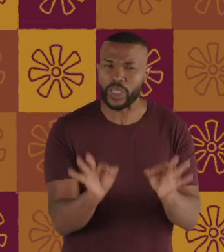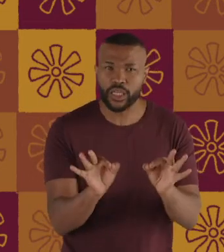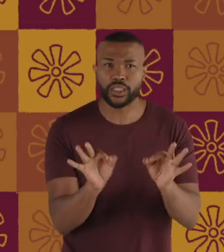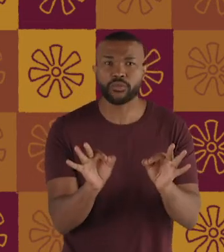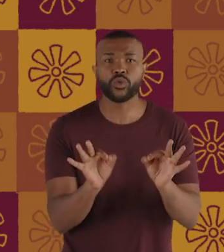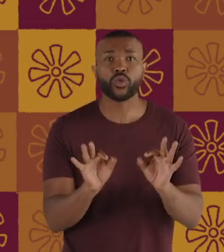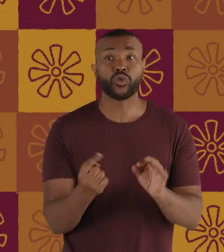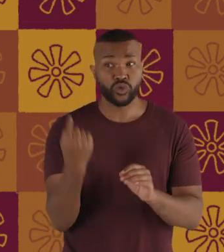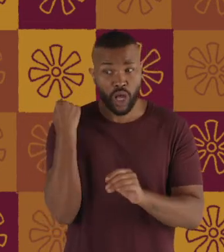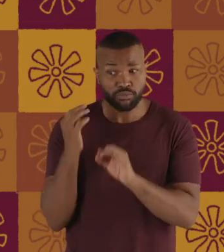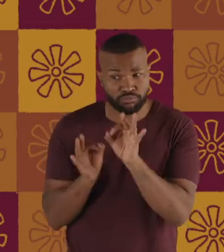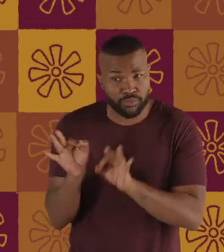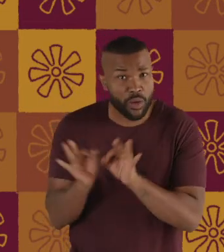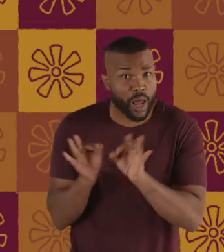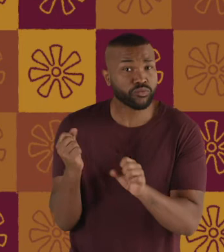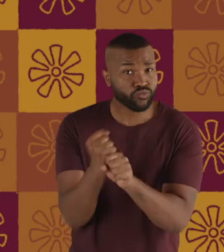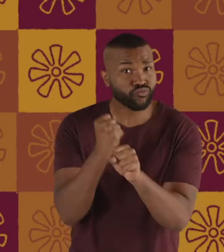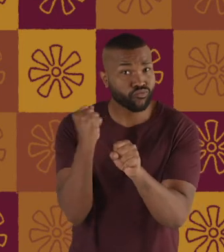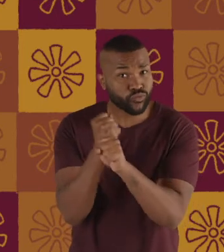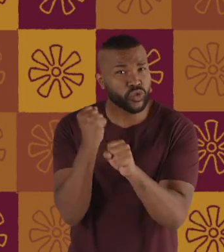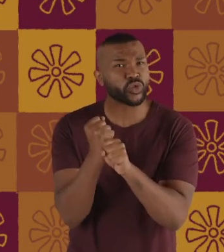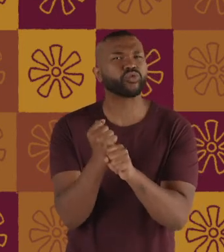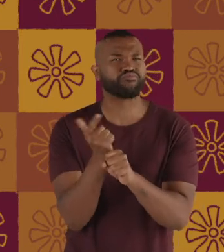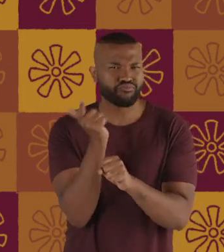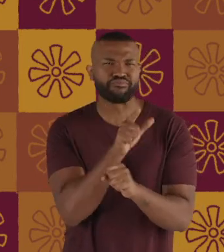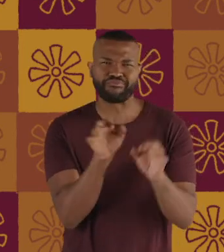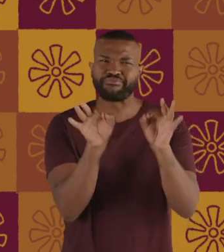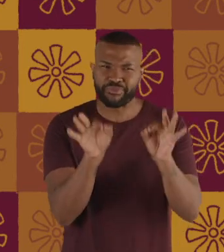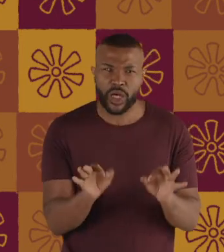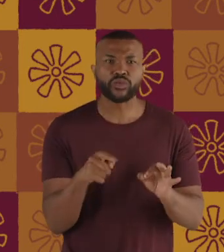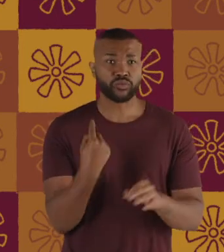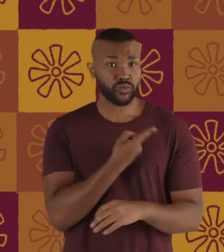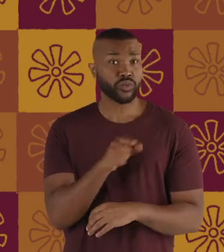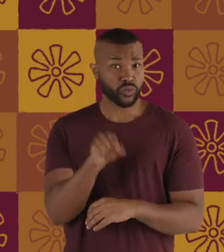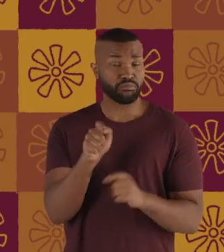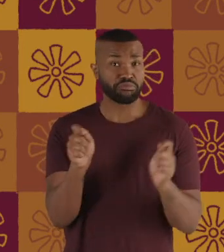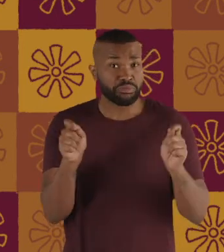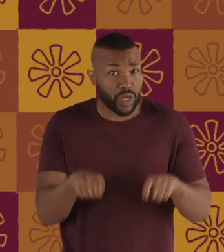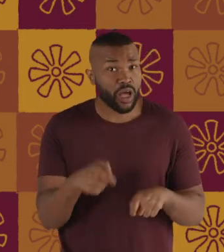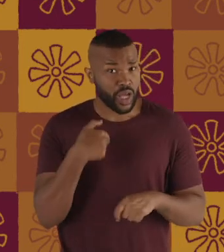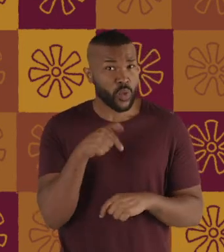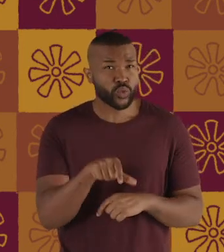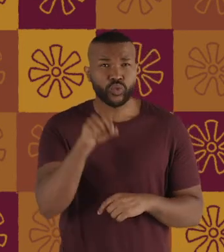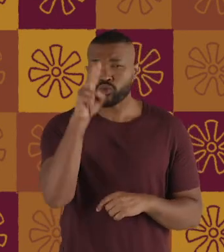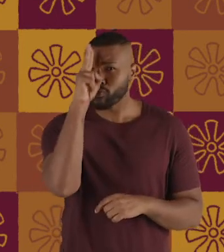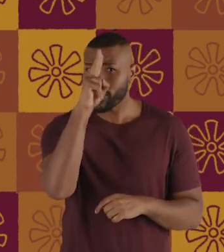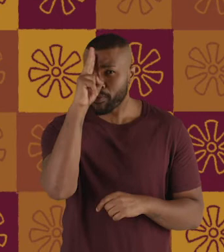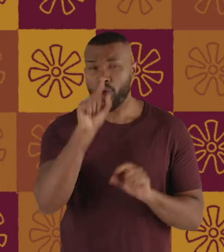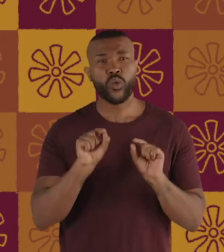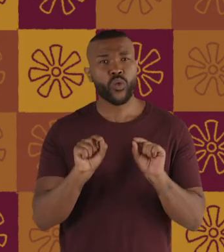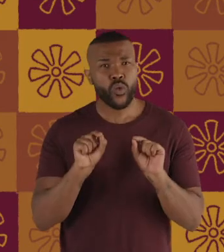fato, tudo que tenha sido construído e que deu certo, podemos escolher. E eu